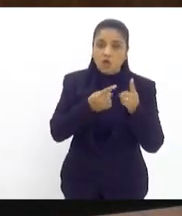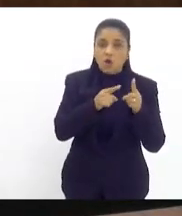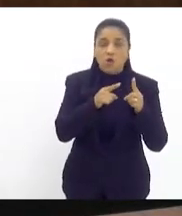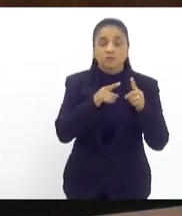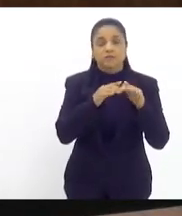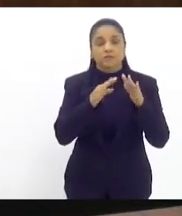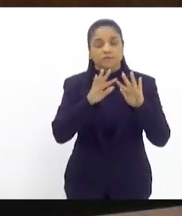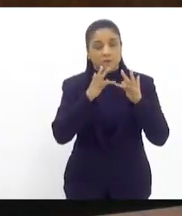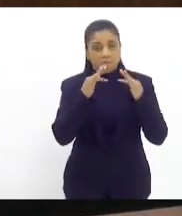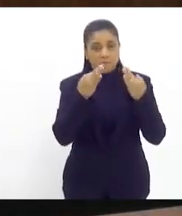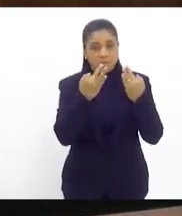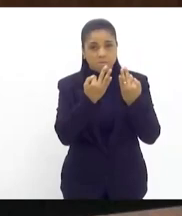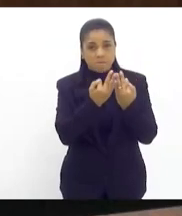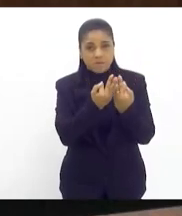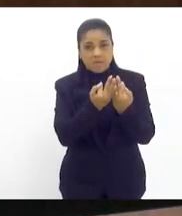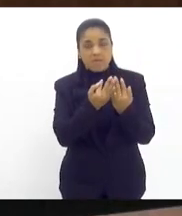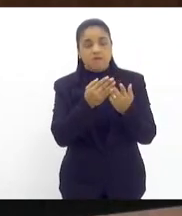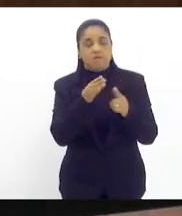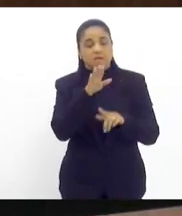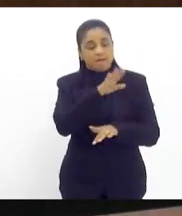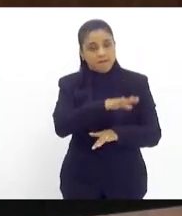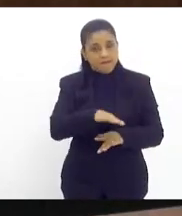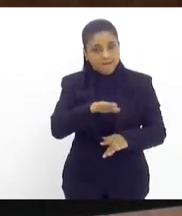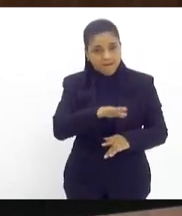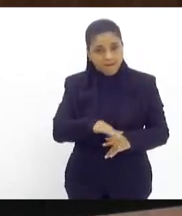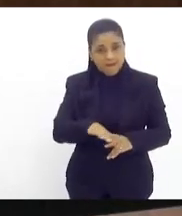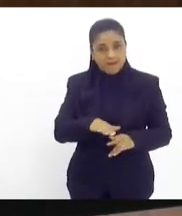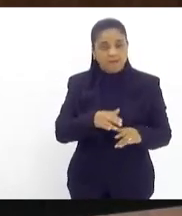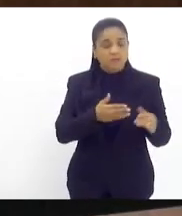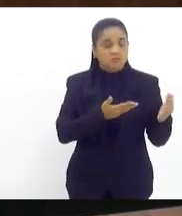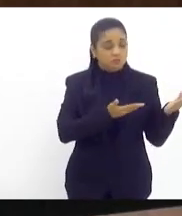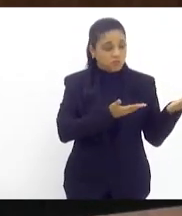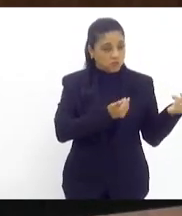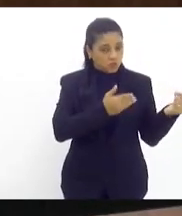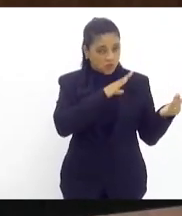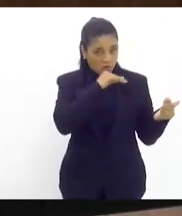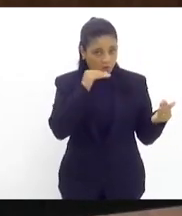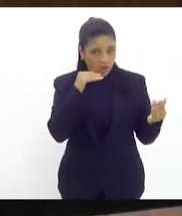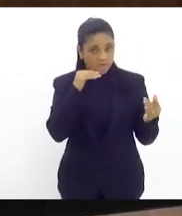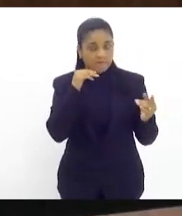famílias contra as nossas crianças contra os nossos jovens